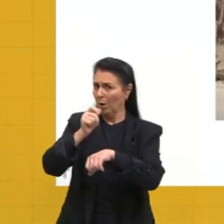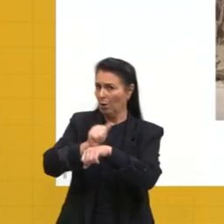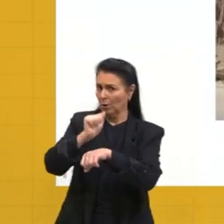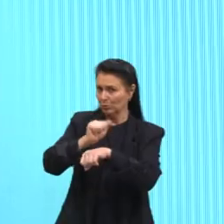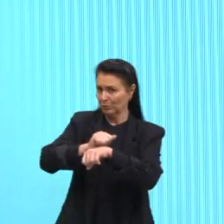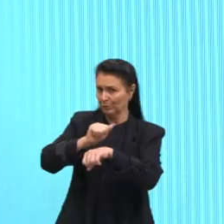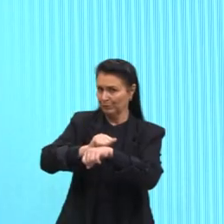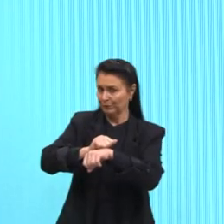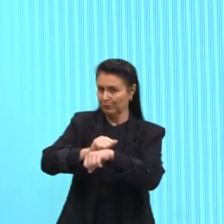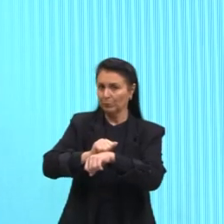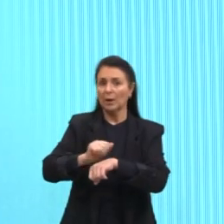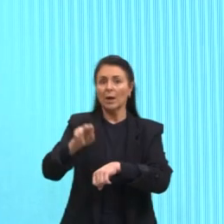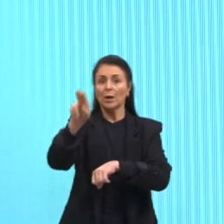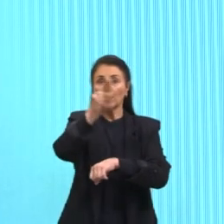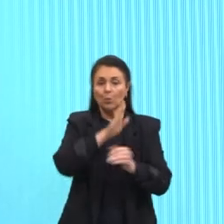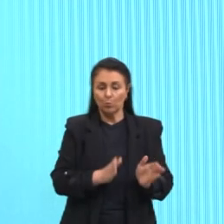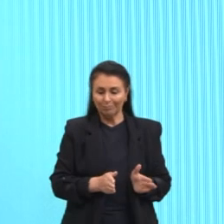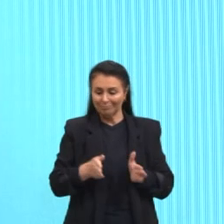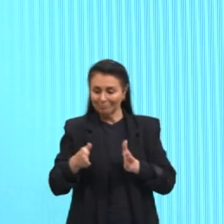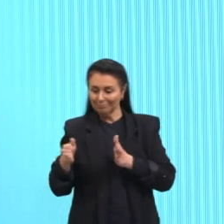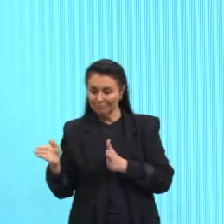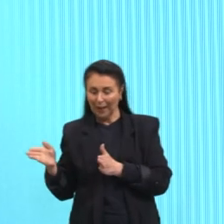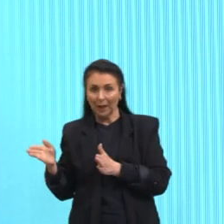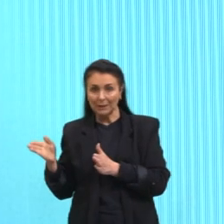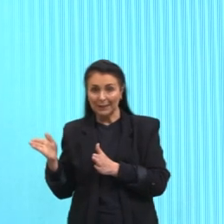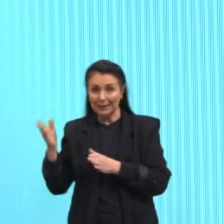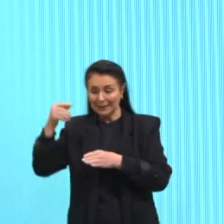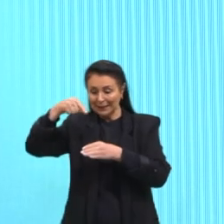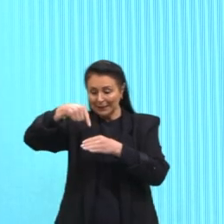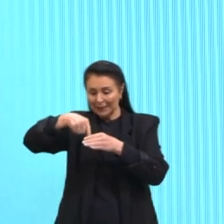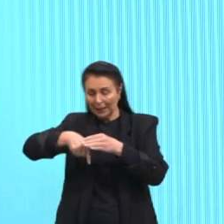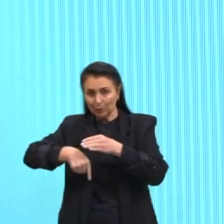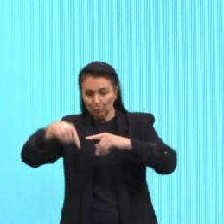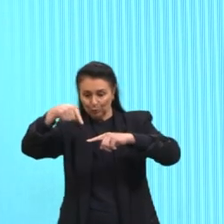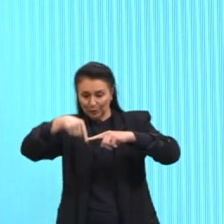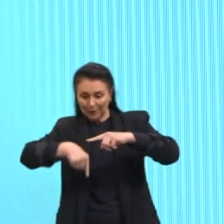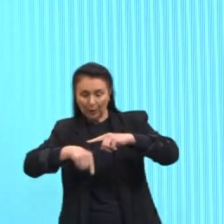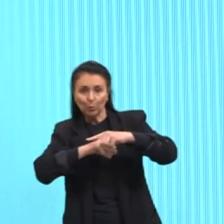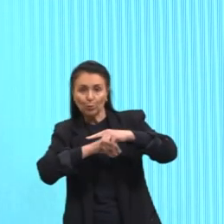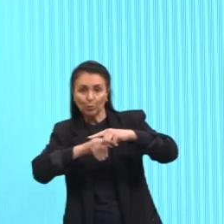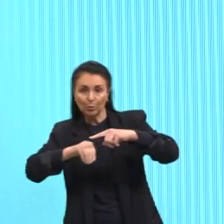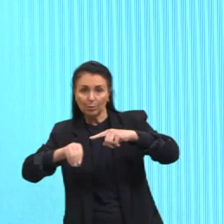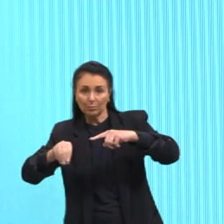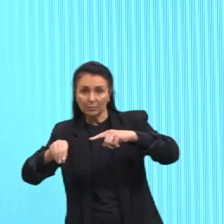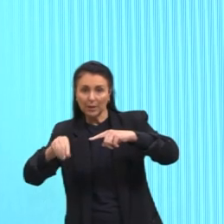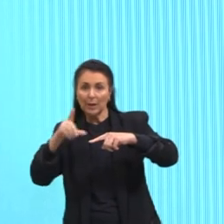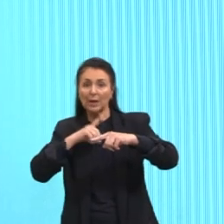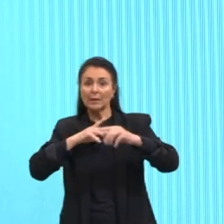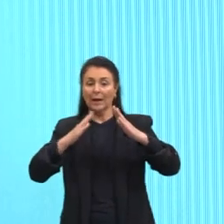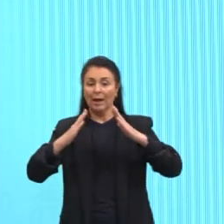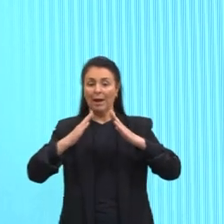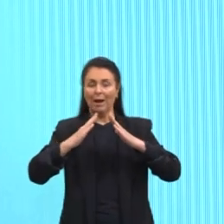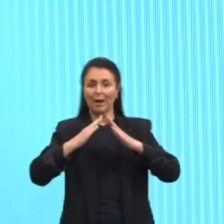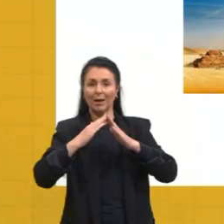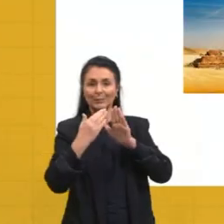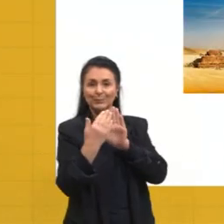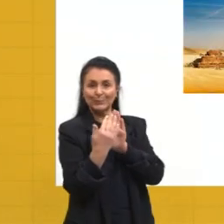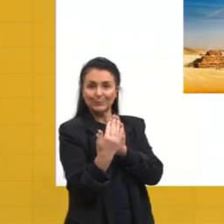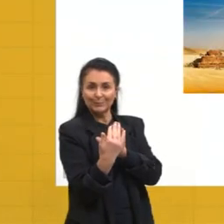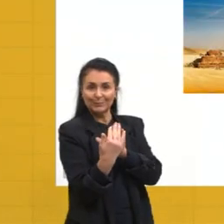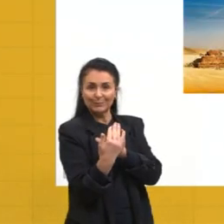essas sepulturas a subterrâneas nós temos as pirâmides